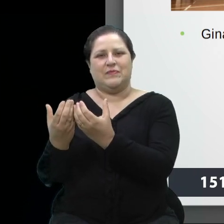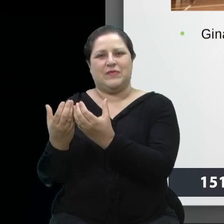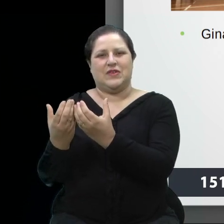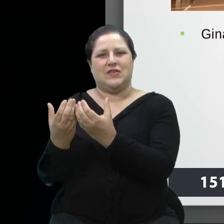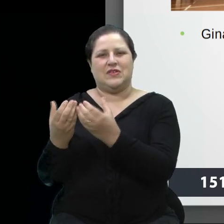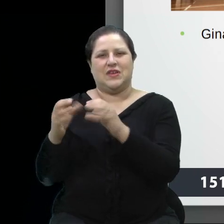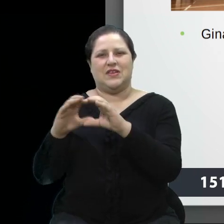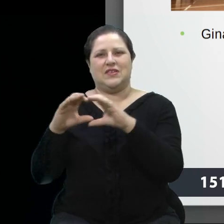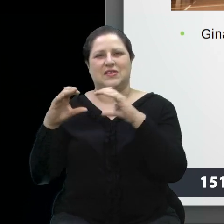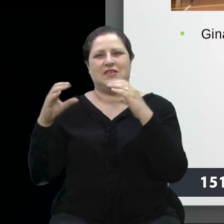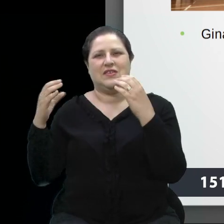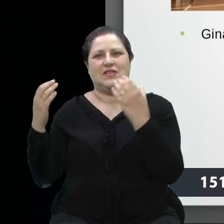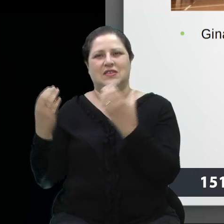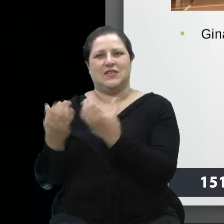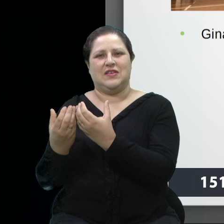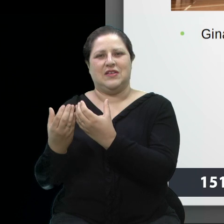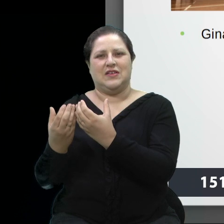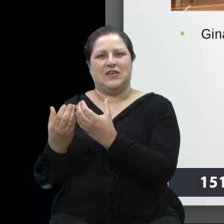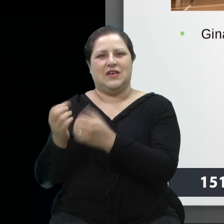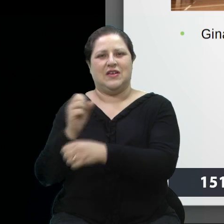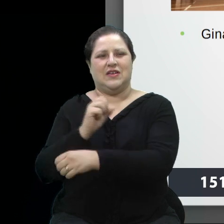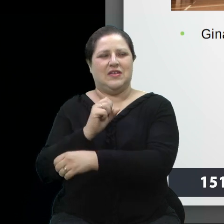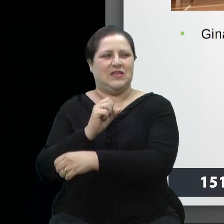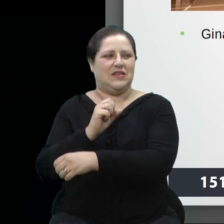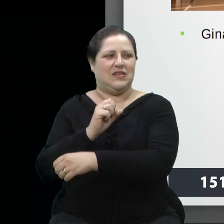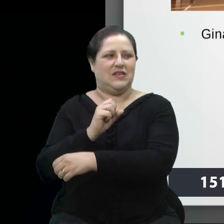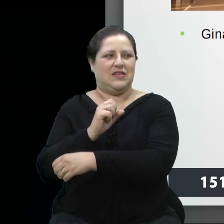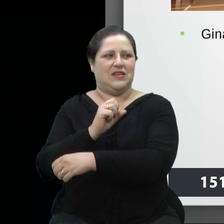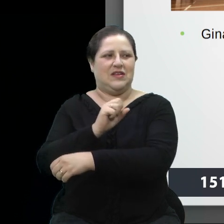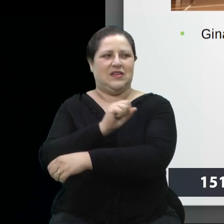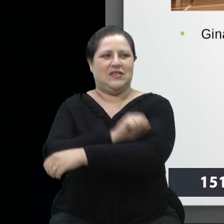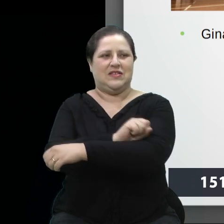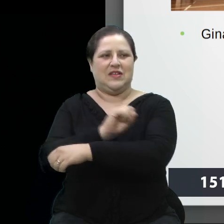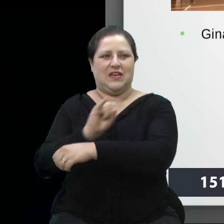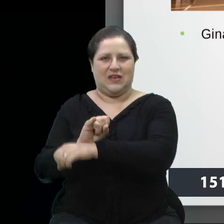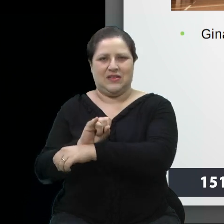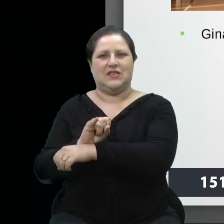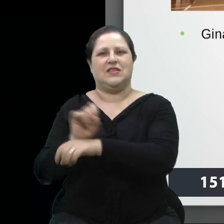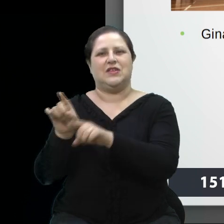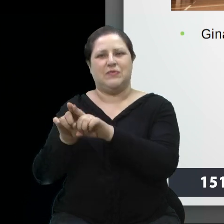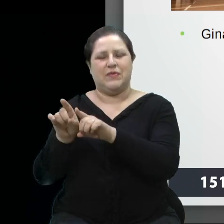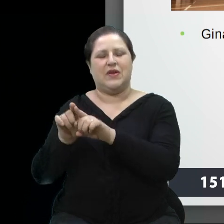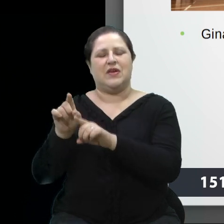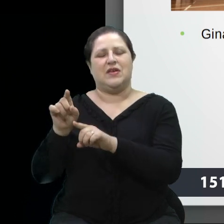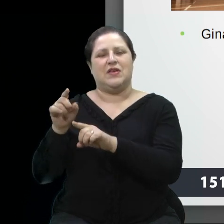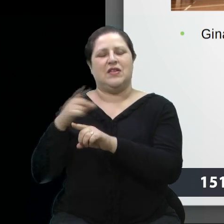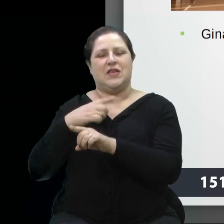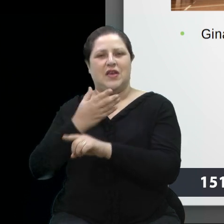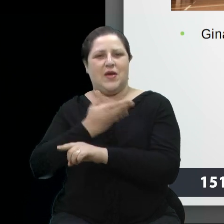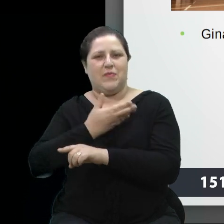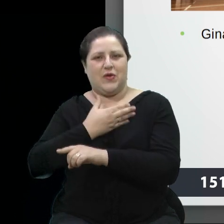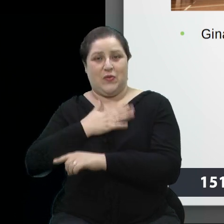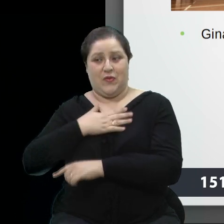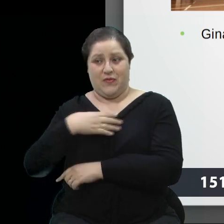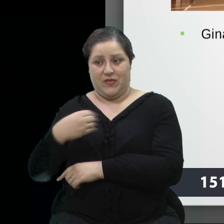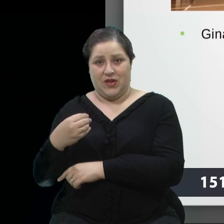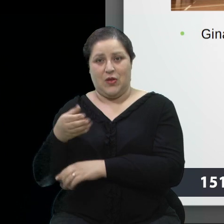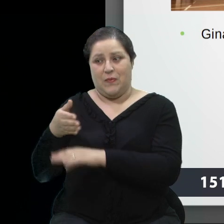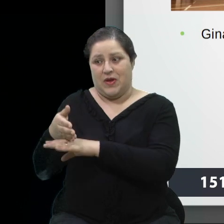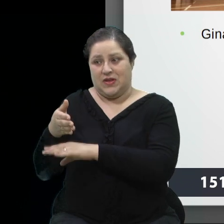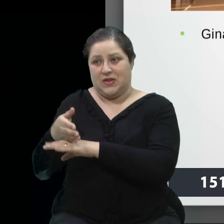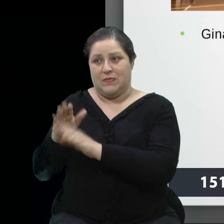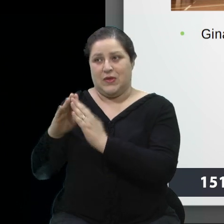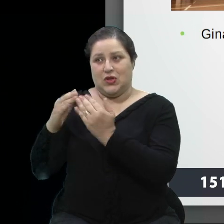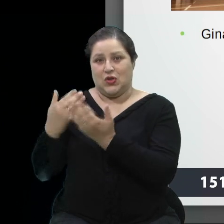acaba gerando isso nas crianças. Alguns deles já começaram a frequentar escolinhas de basquete, então é o exemplo que